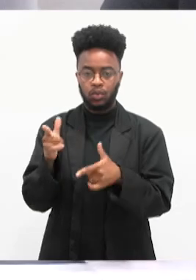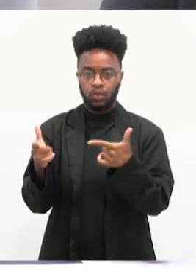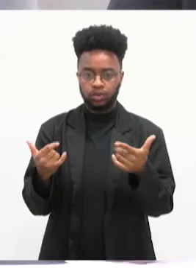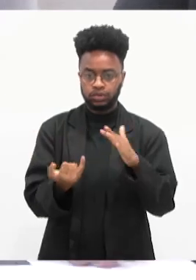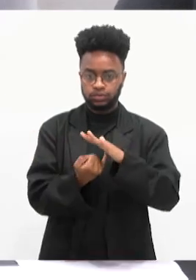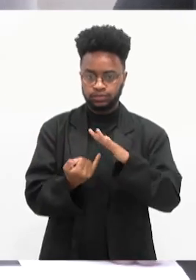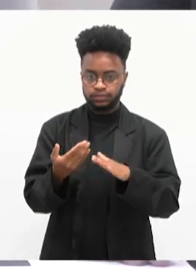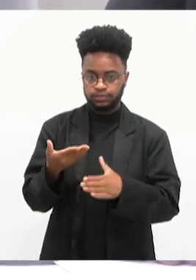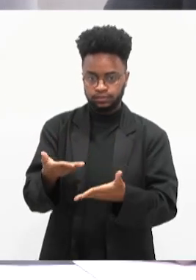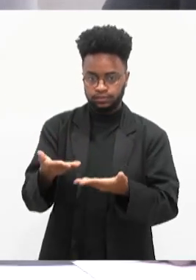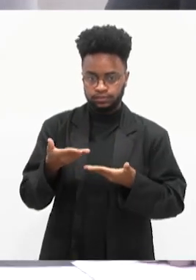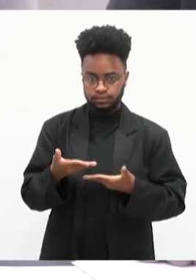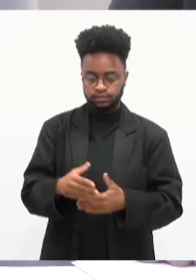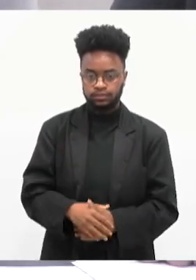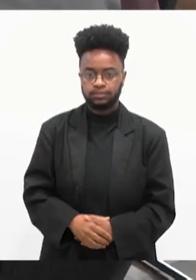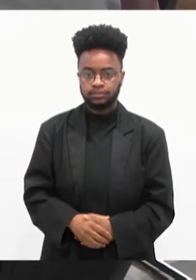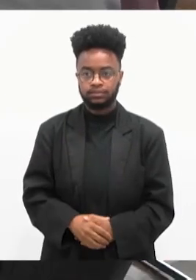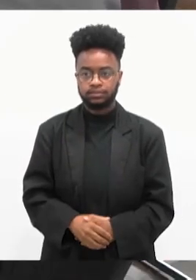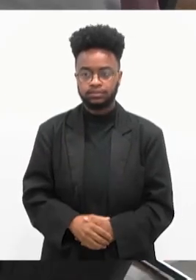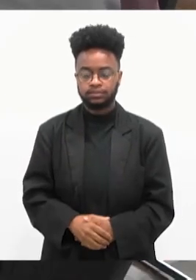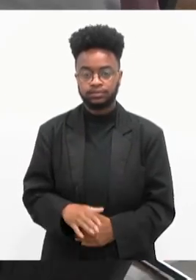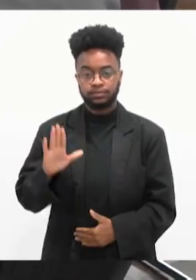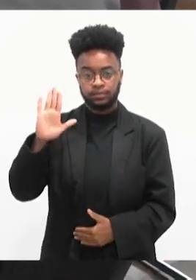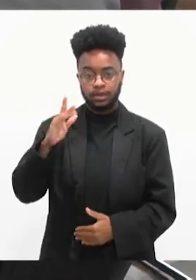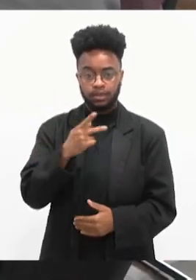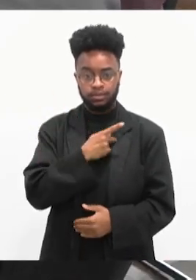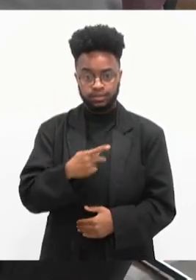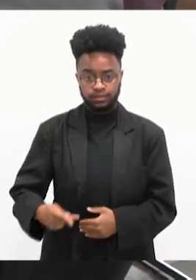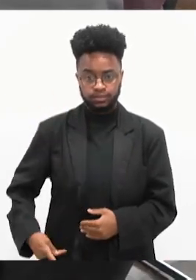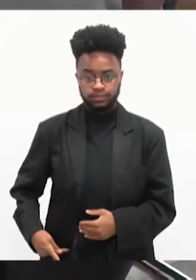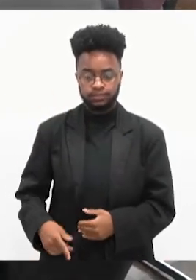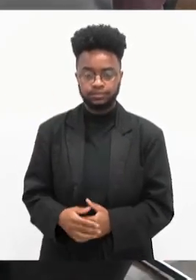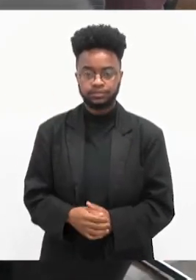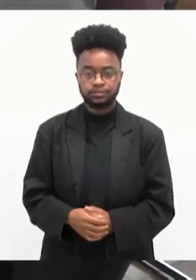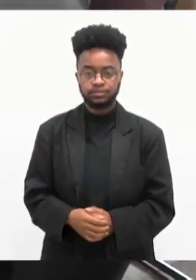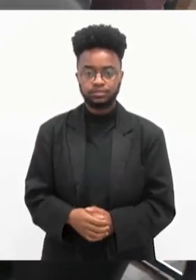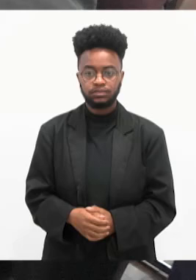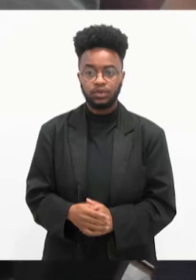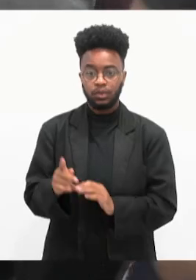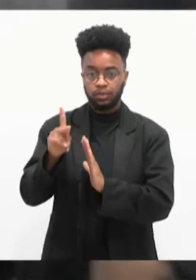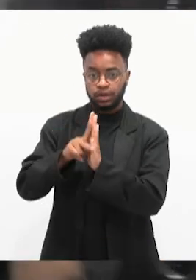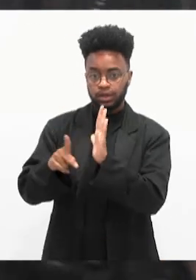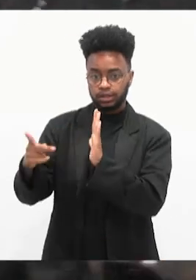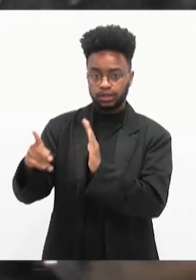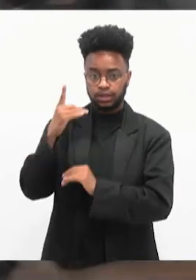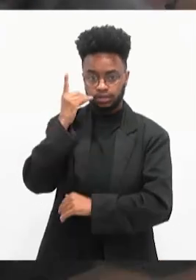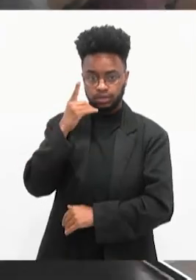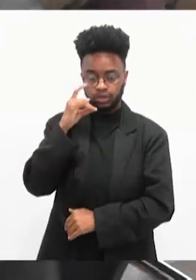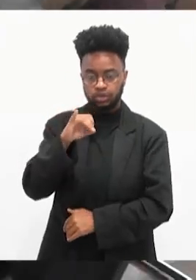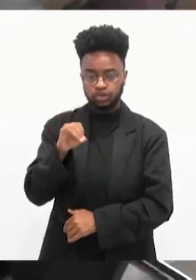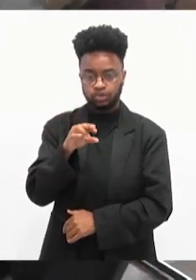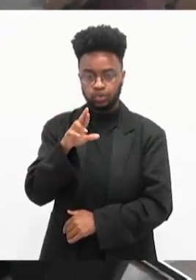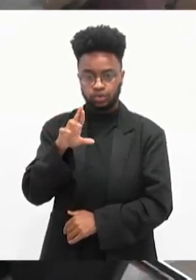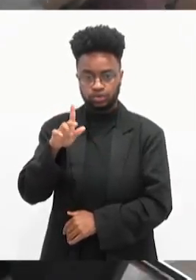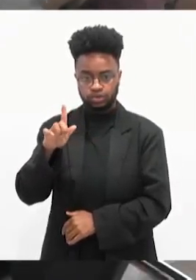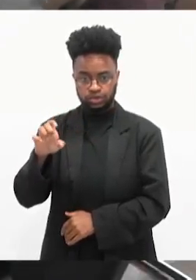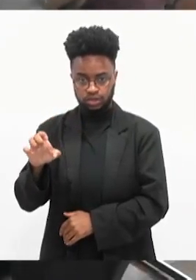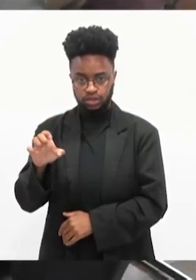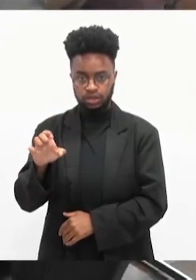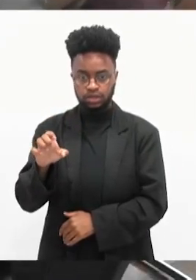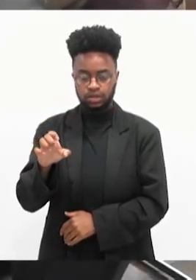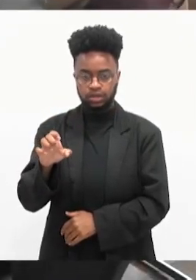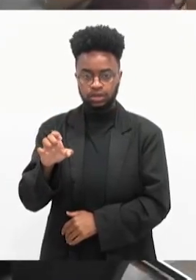convidadas para discutir. Presidente, Deputado Luiz Paulo. o projeto do deputado Jorge Felipe Neto,